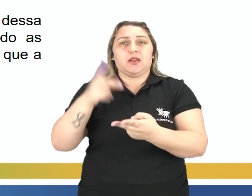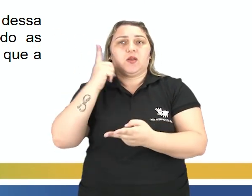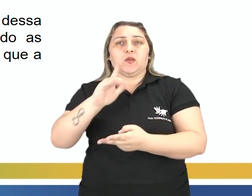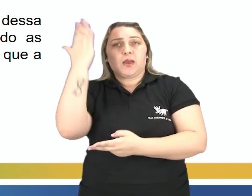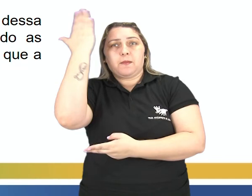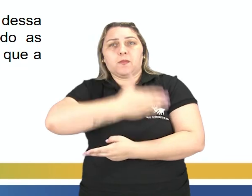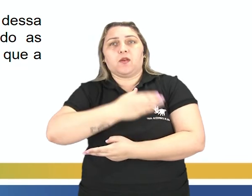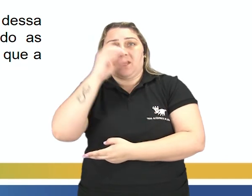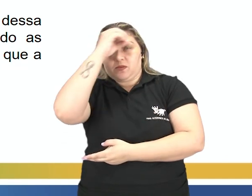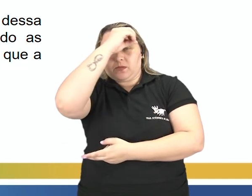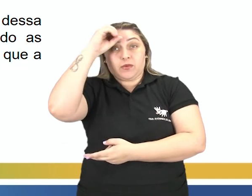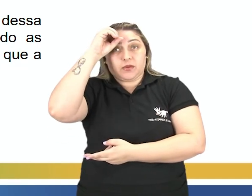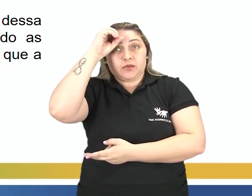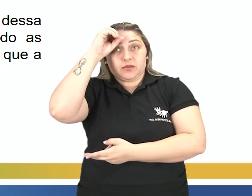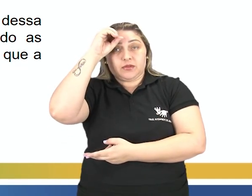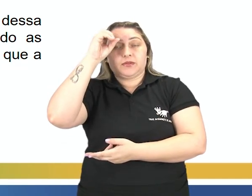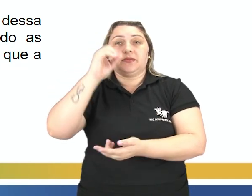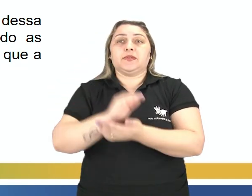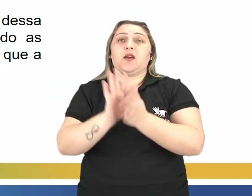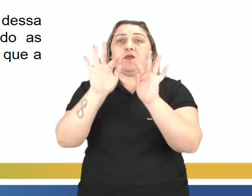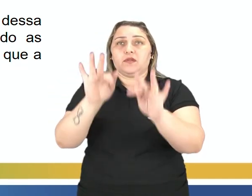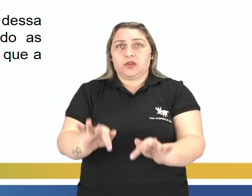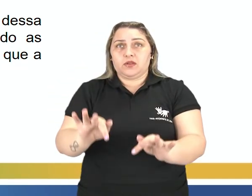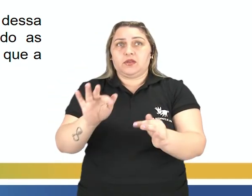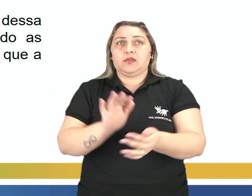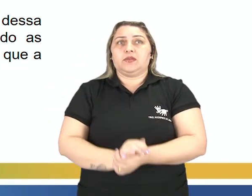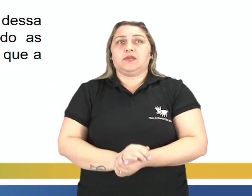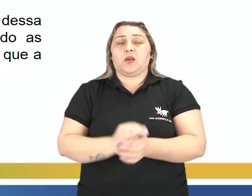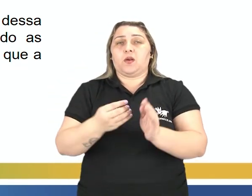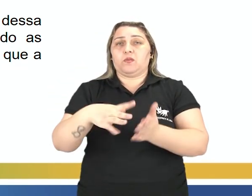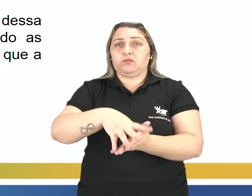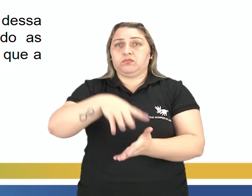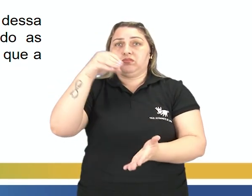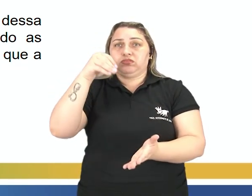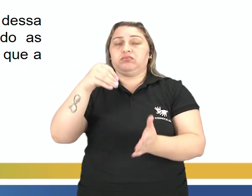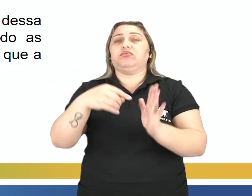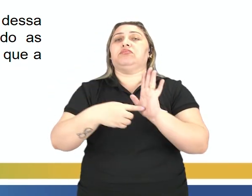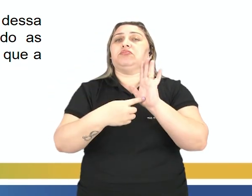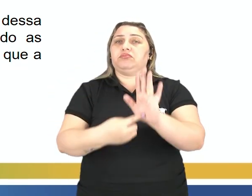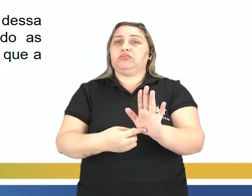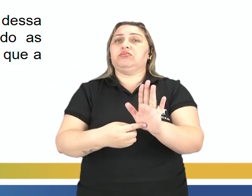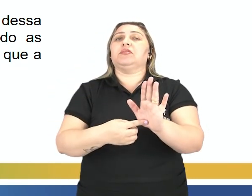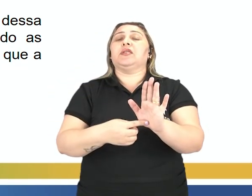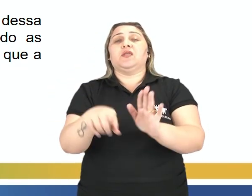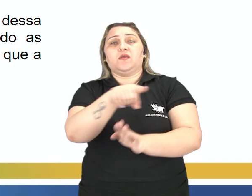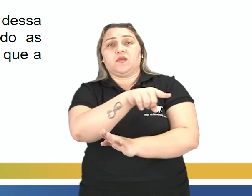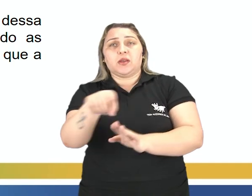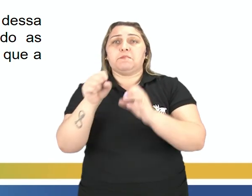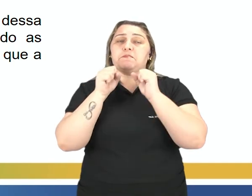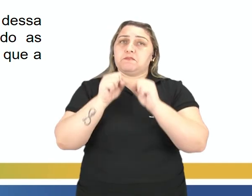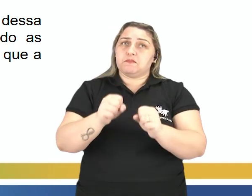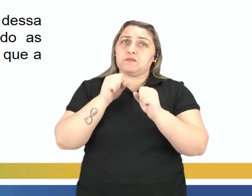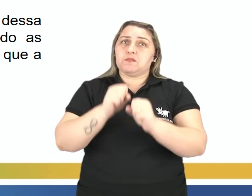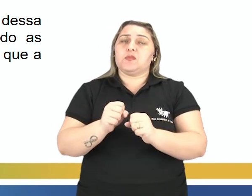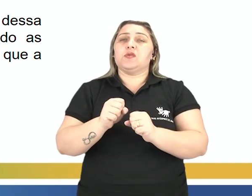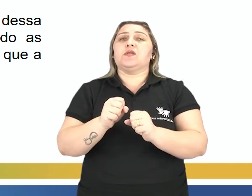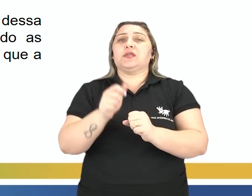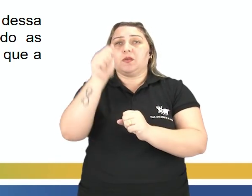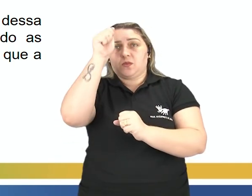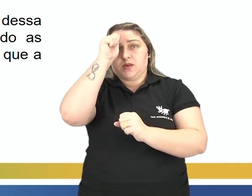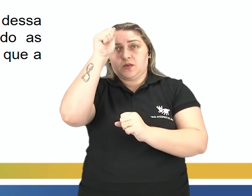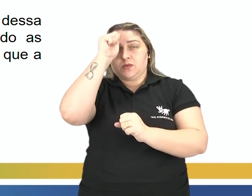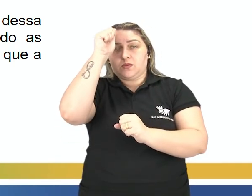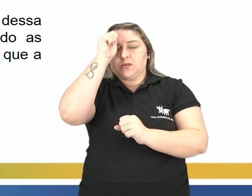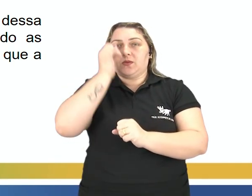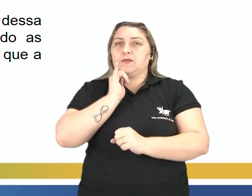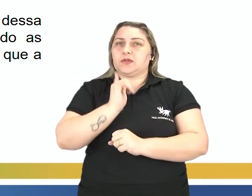rapaz recupera sua namorada, mantida em cativeiro, e consegue provar sua inocência, seu desfecho. Então, o modelo apresentado ele é